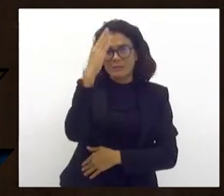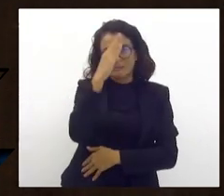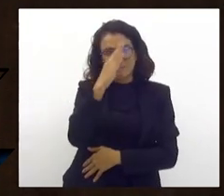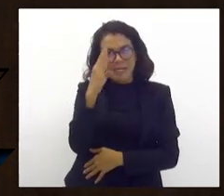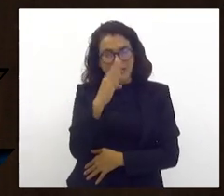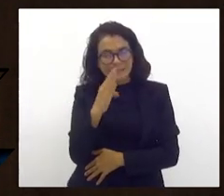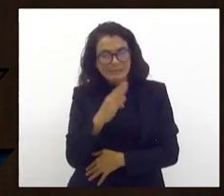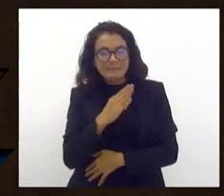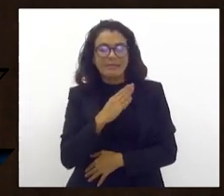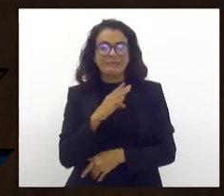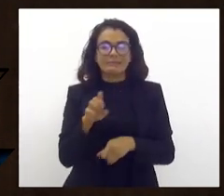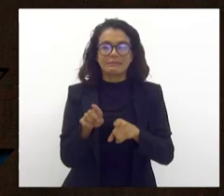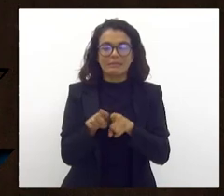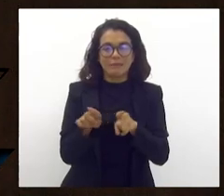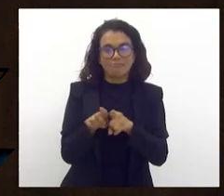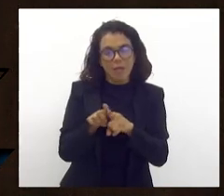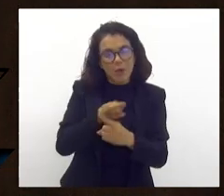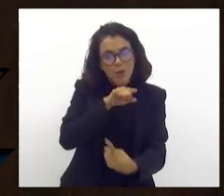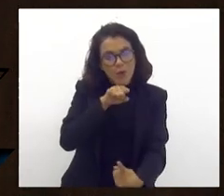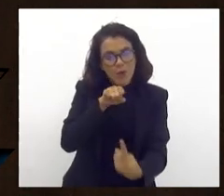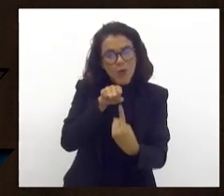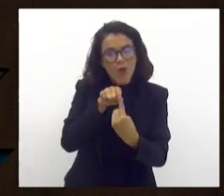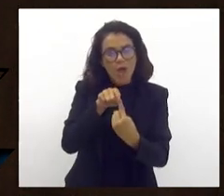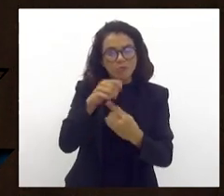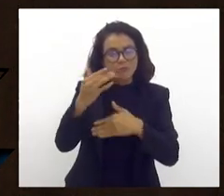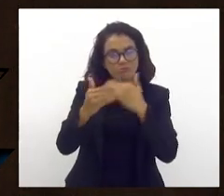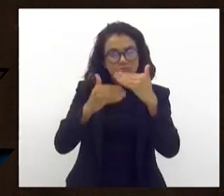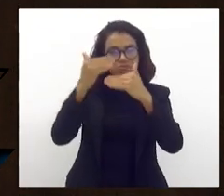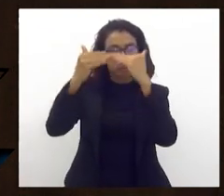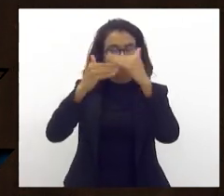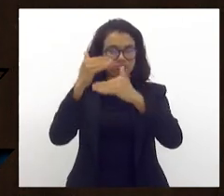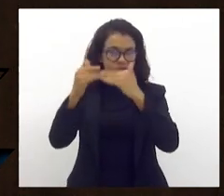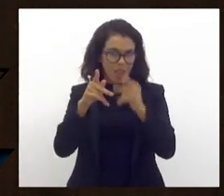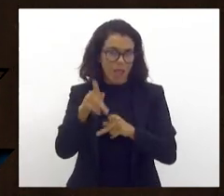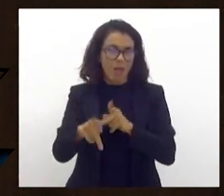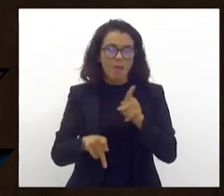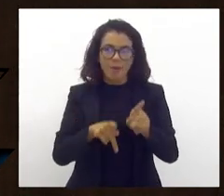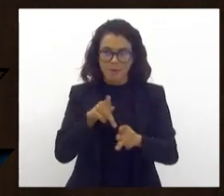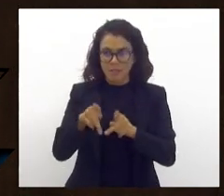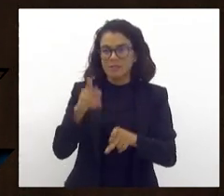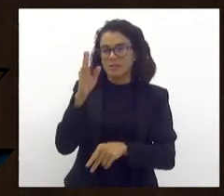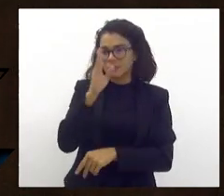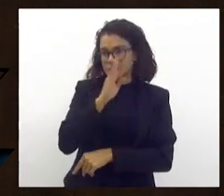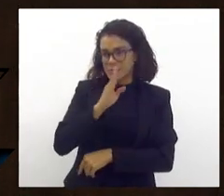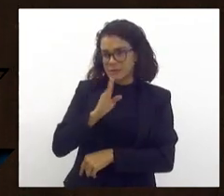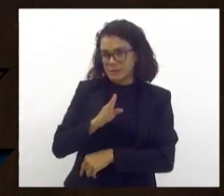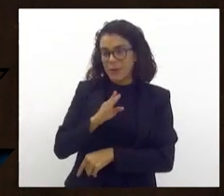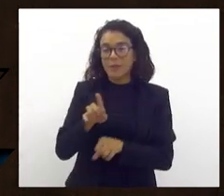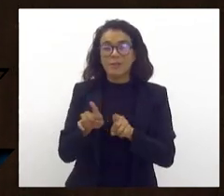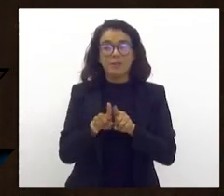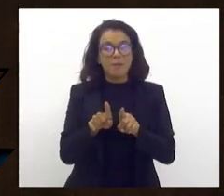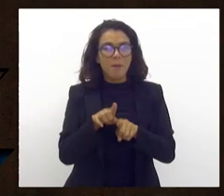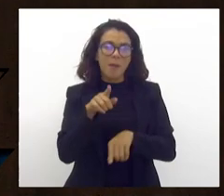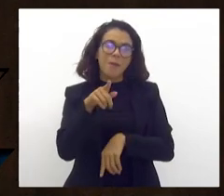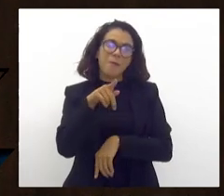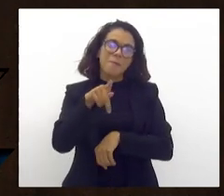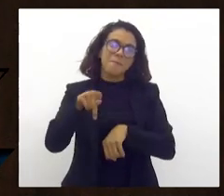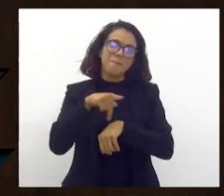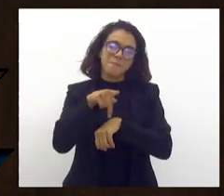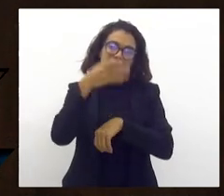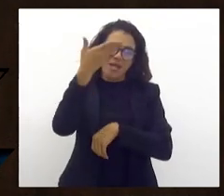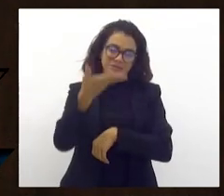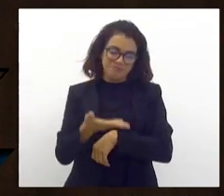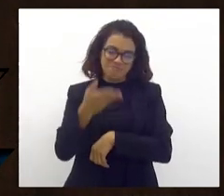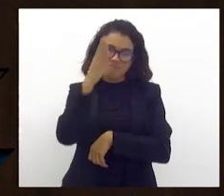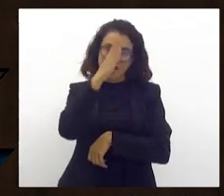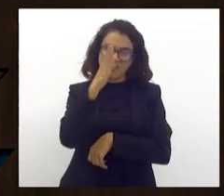absolutamente estratégica para o desenvolvimento da nação, do nosso país, enquanto um país soberano.